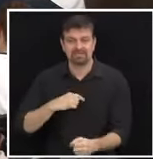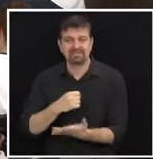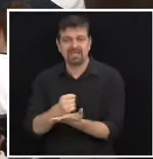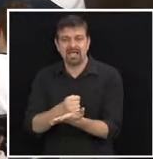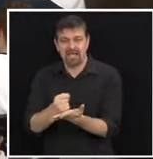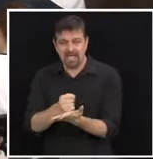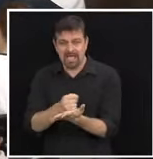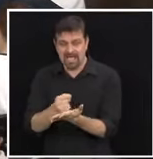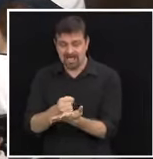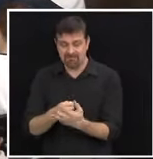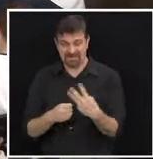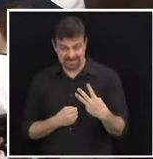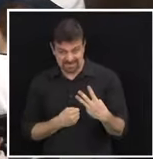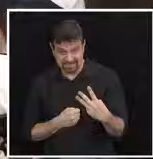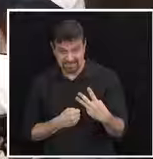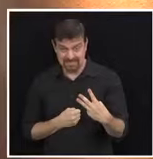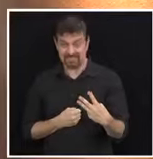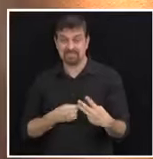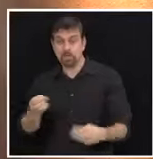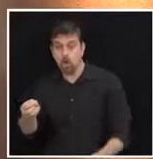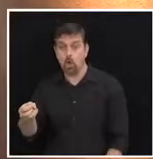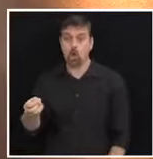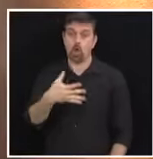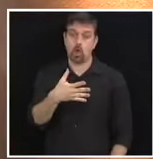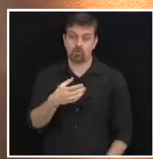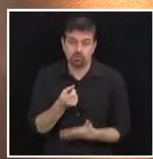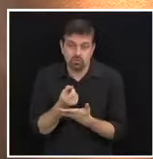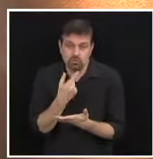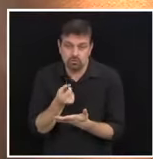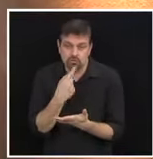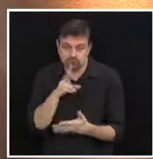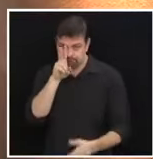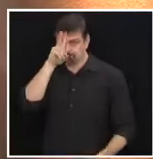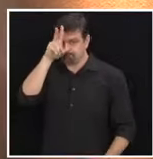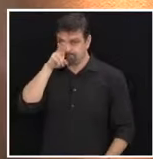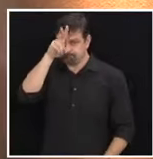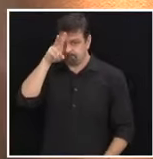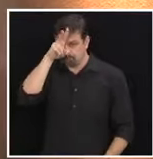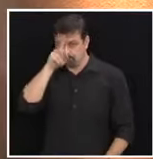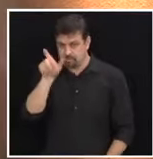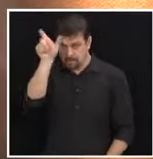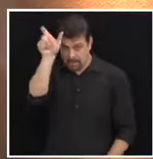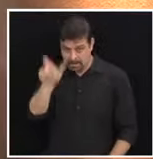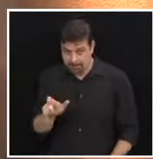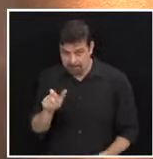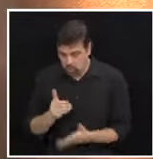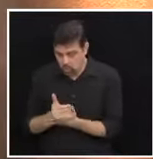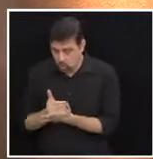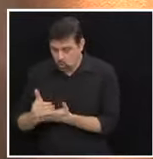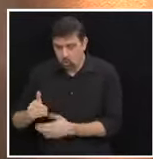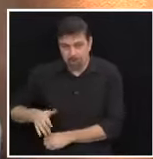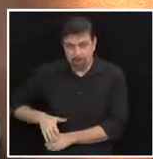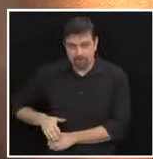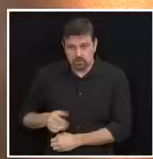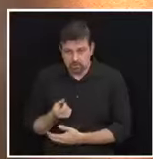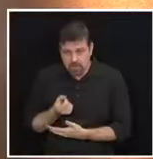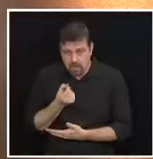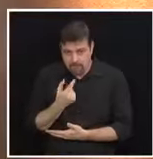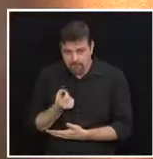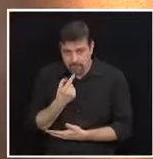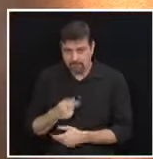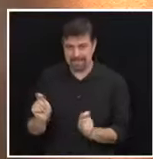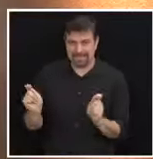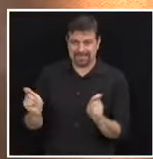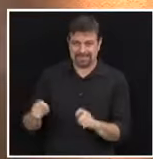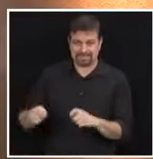menos 3 ou mais medicamentos muito potentes. E que se a pessoa tratar no início da doença, ela tem chance